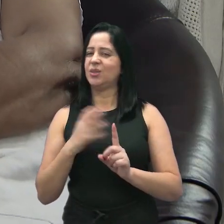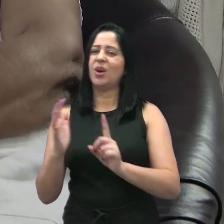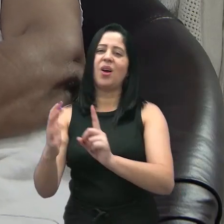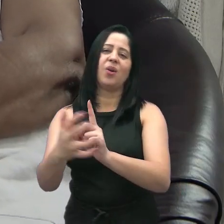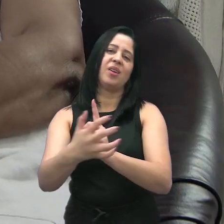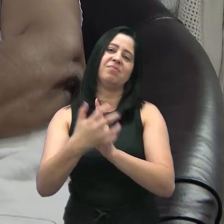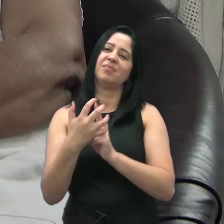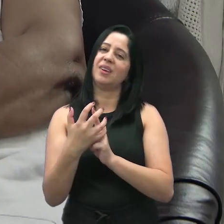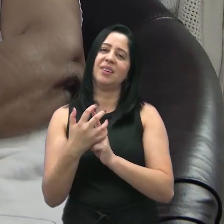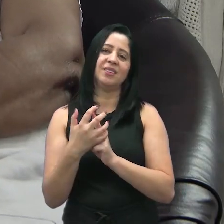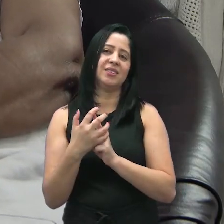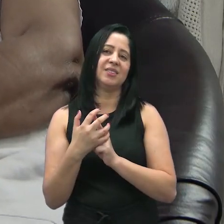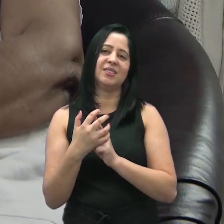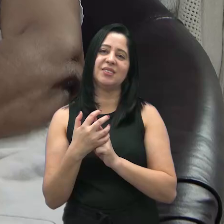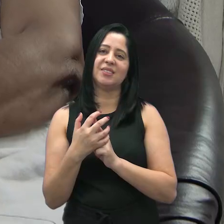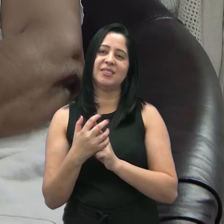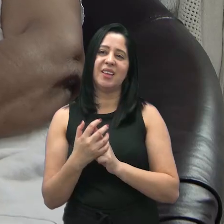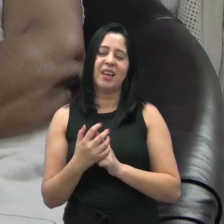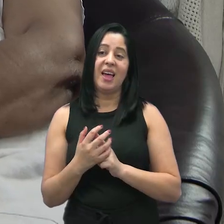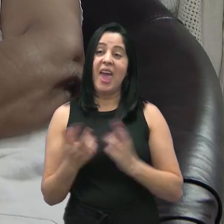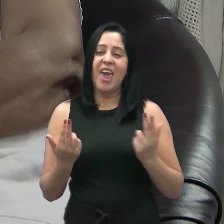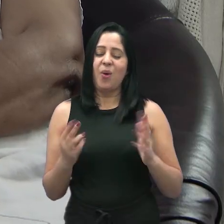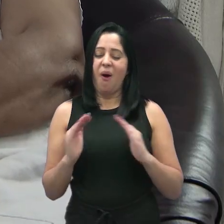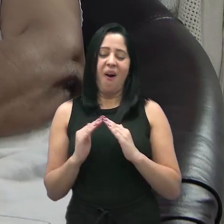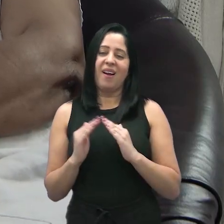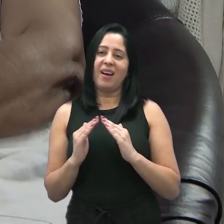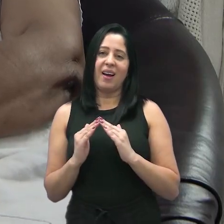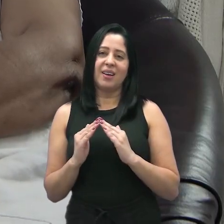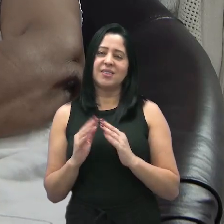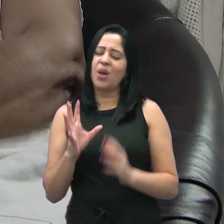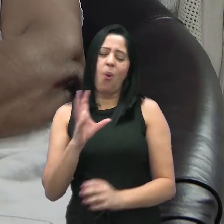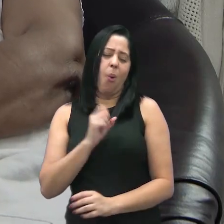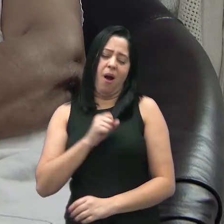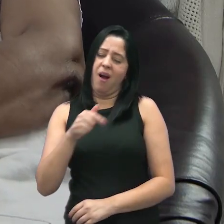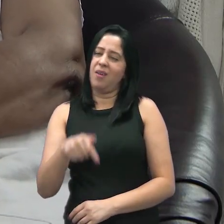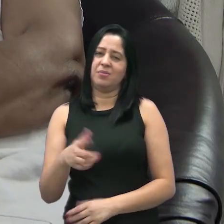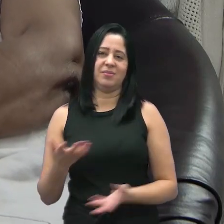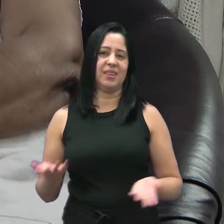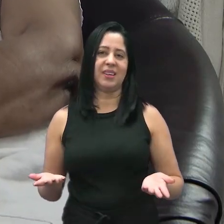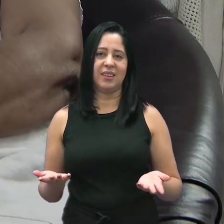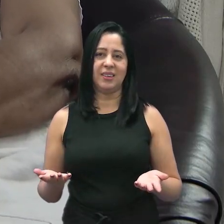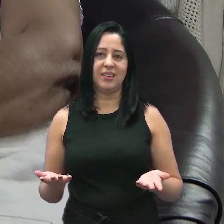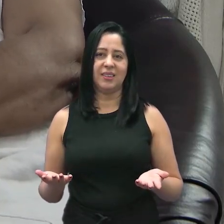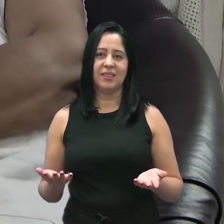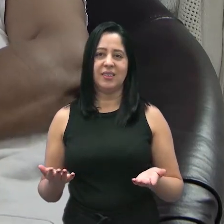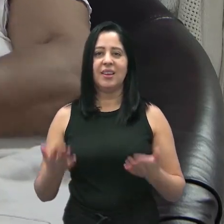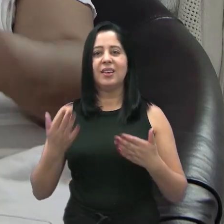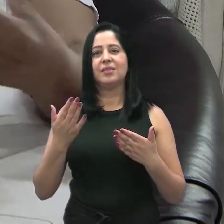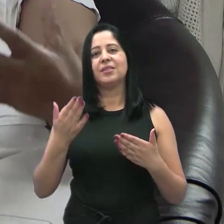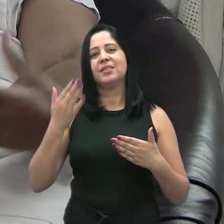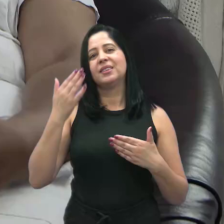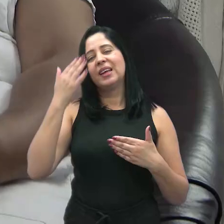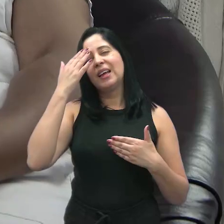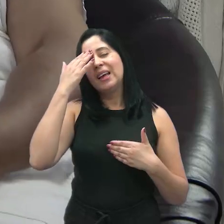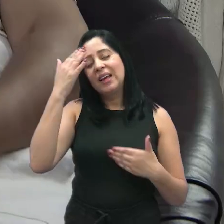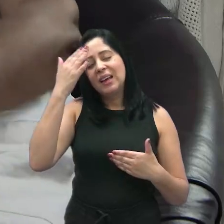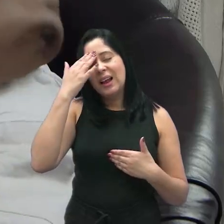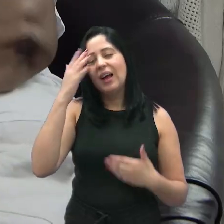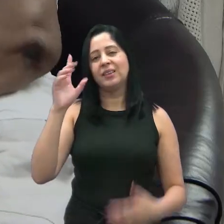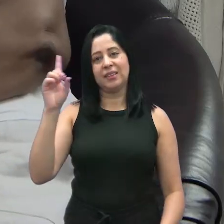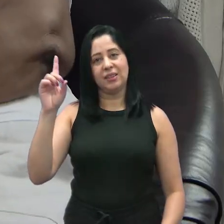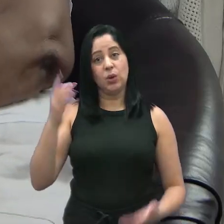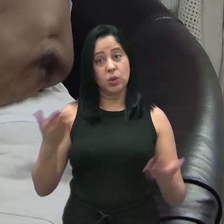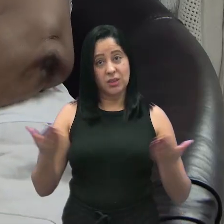muito bem acolhido aqui. Aqui se sente em casa. Eu adoro isso aqui. Graças a Uena que eu tenho